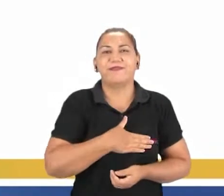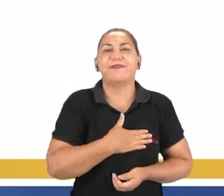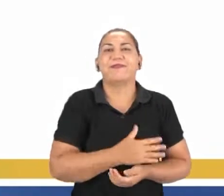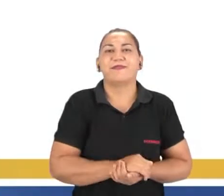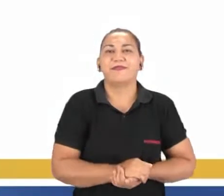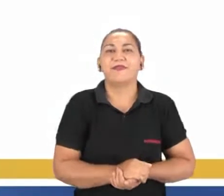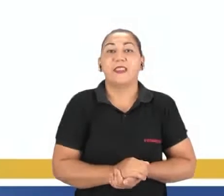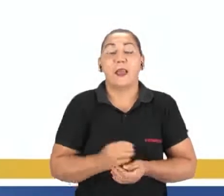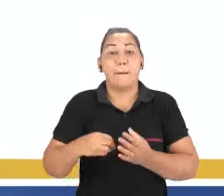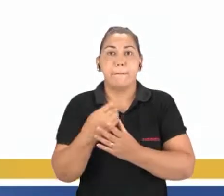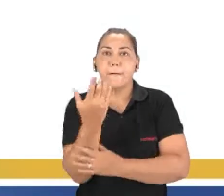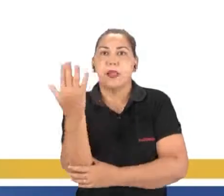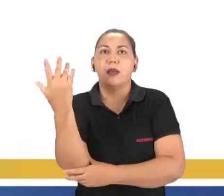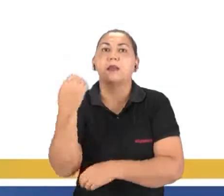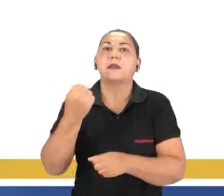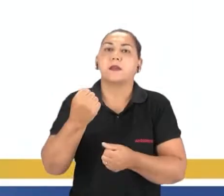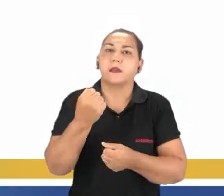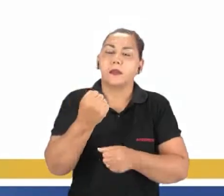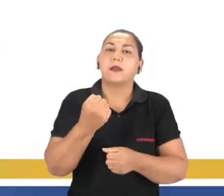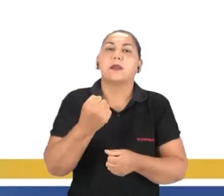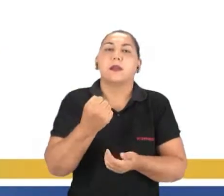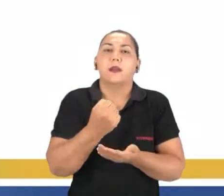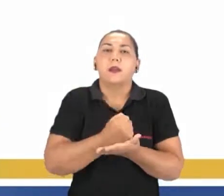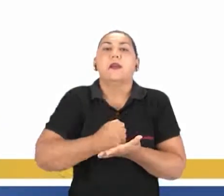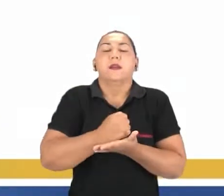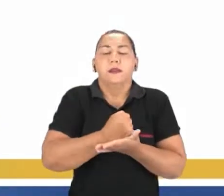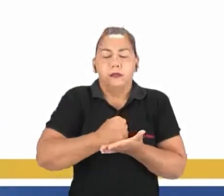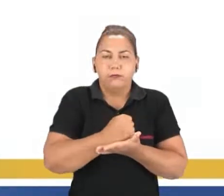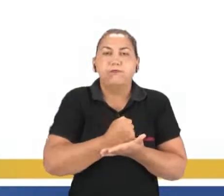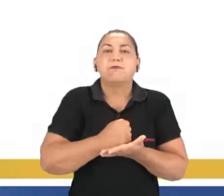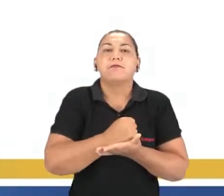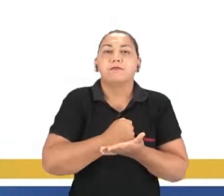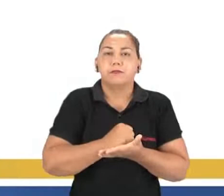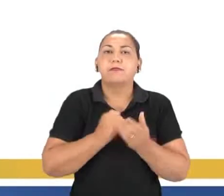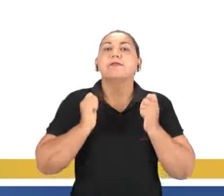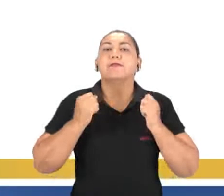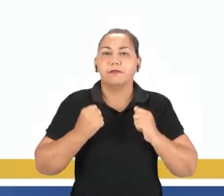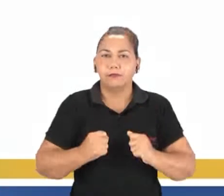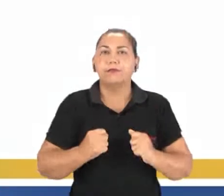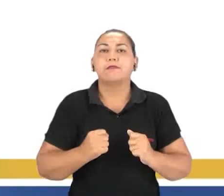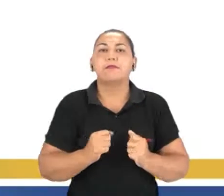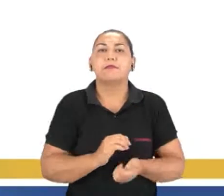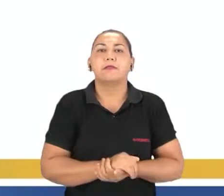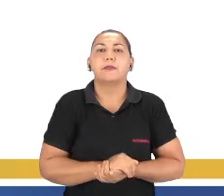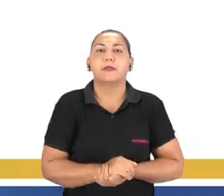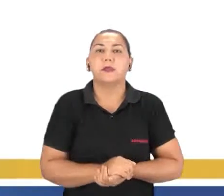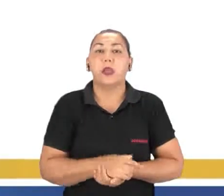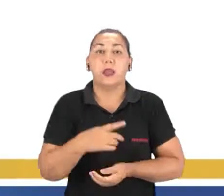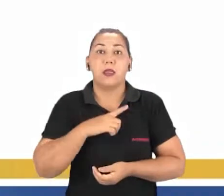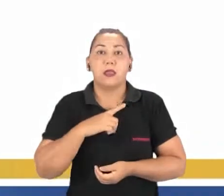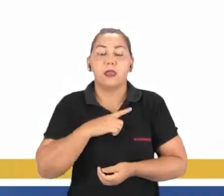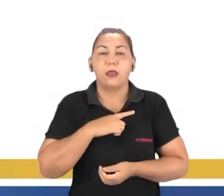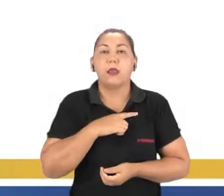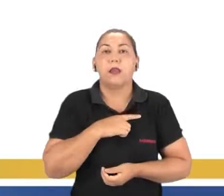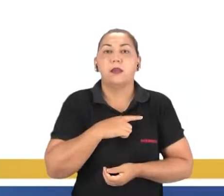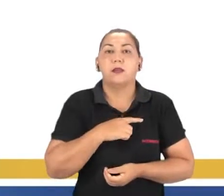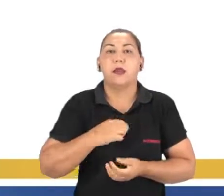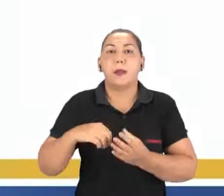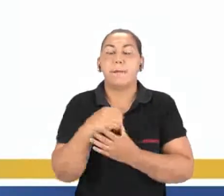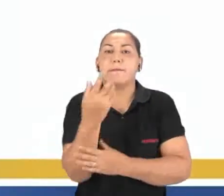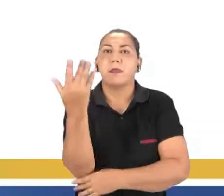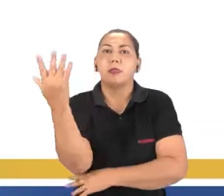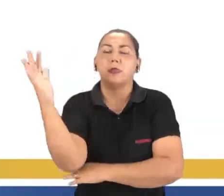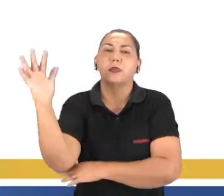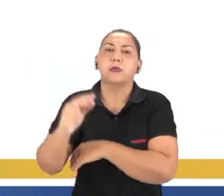em plantas medicinais. Essas áreas também elas são valorizadas porque nelas existem espécies cultivadas que